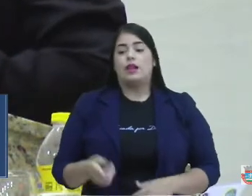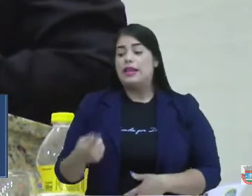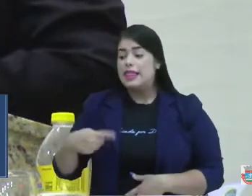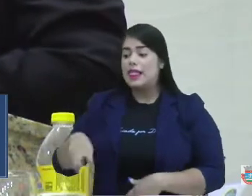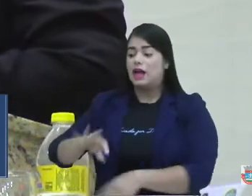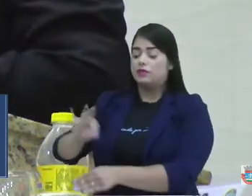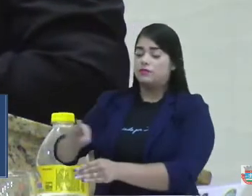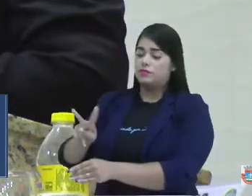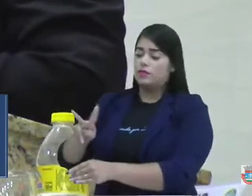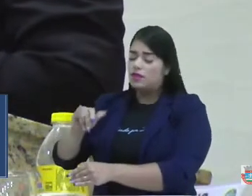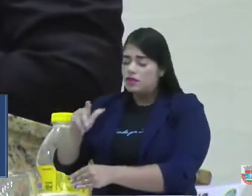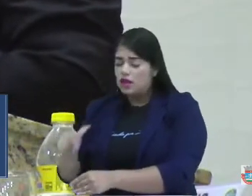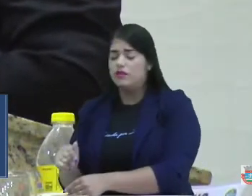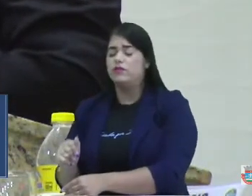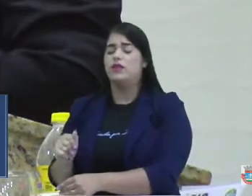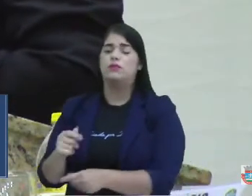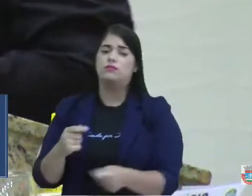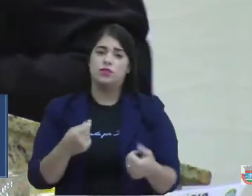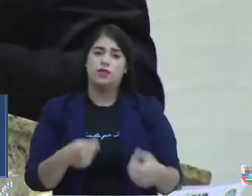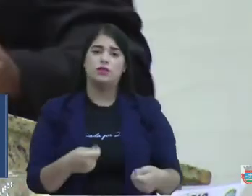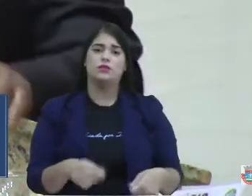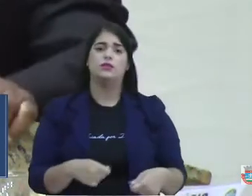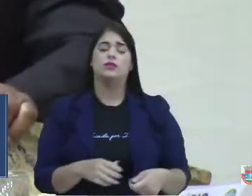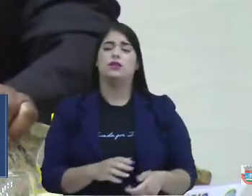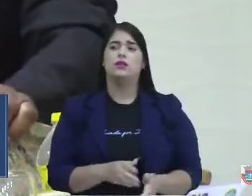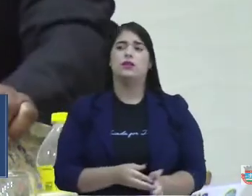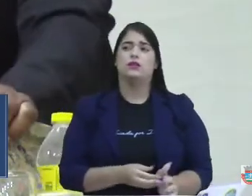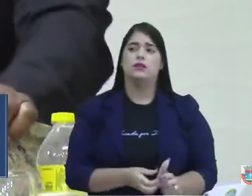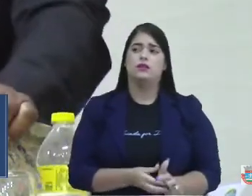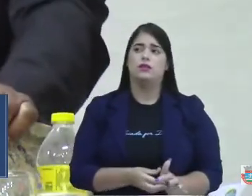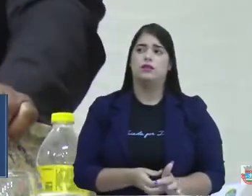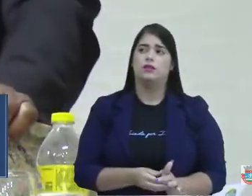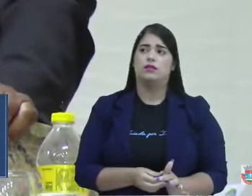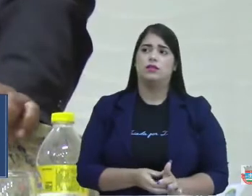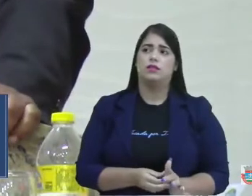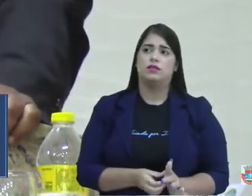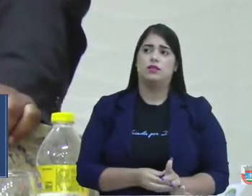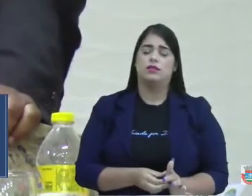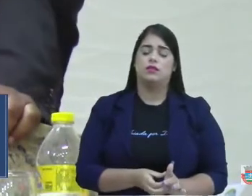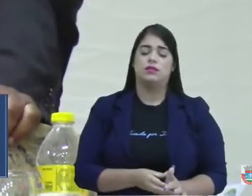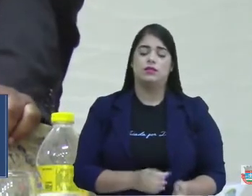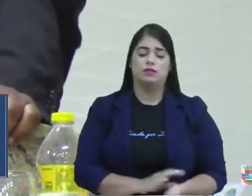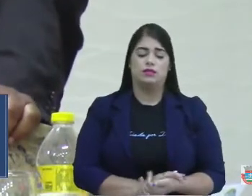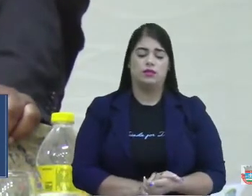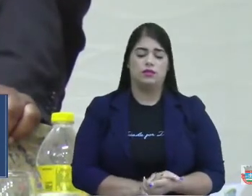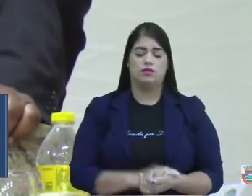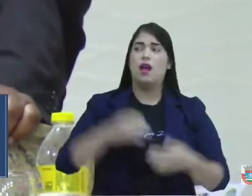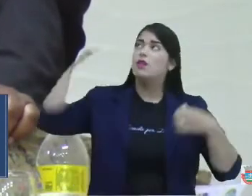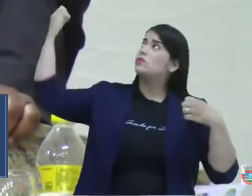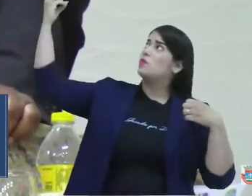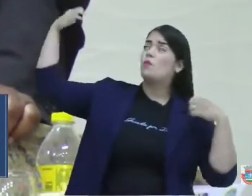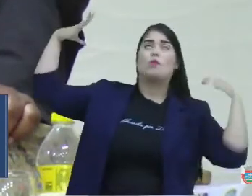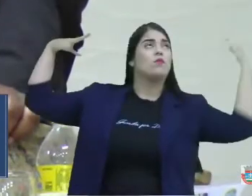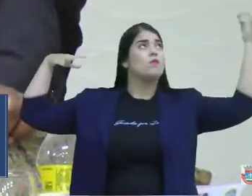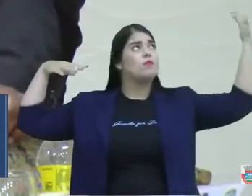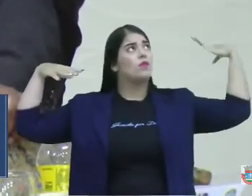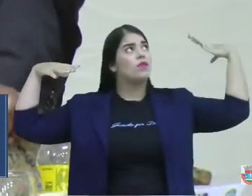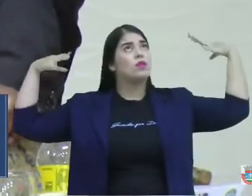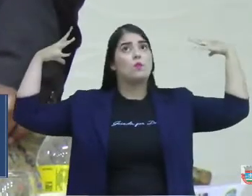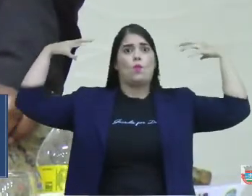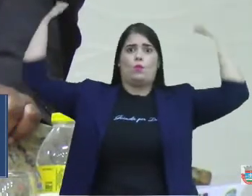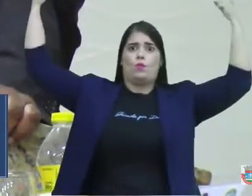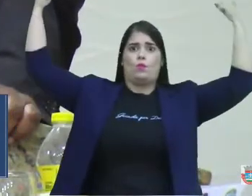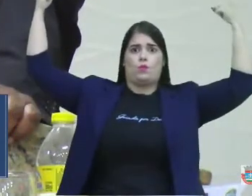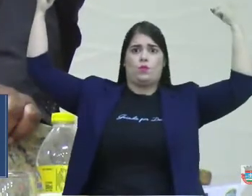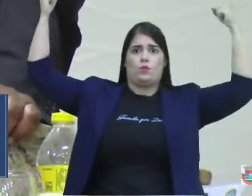tem condições de ficar naquela situação. As lâmpadas totalmente